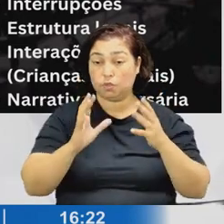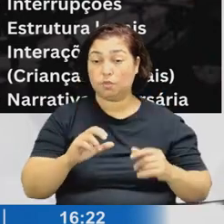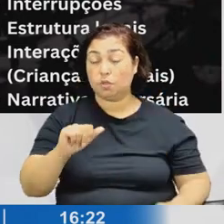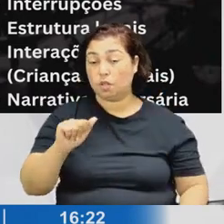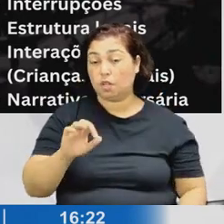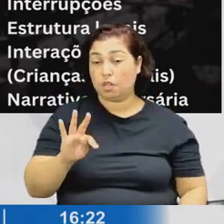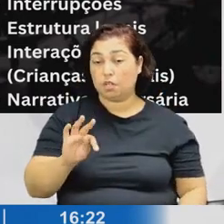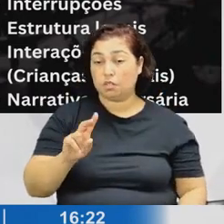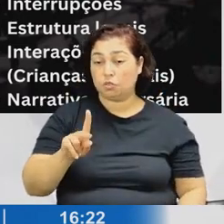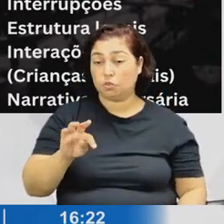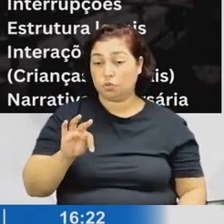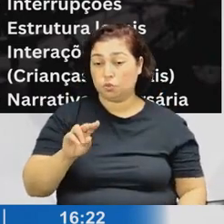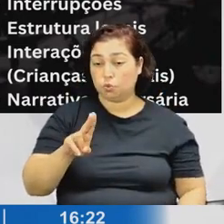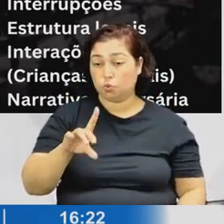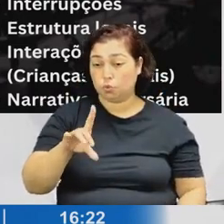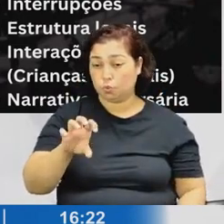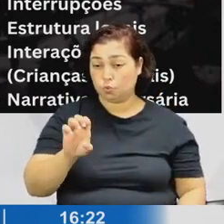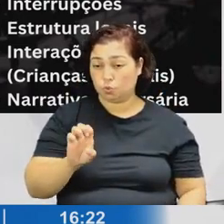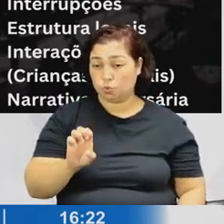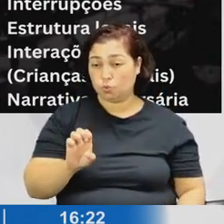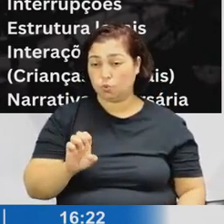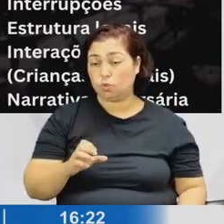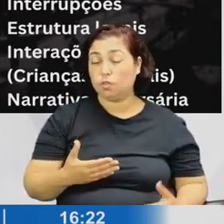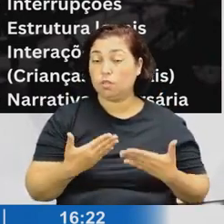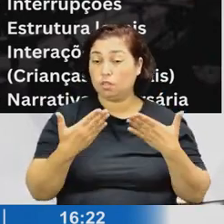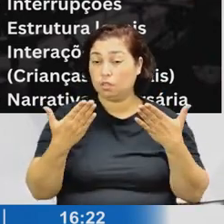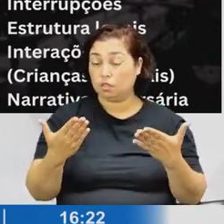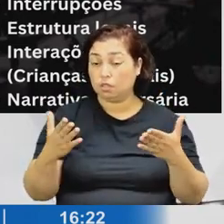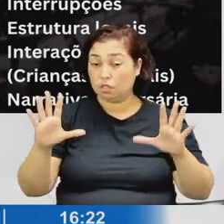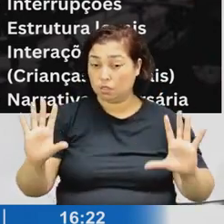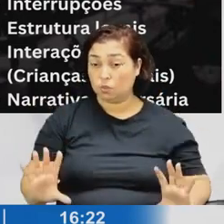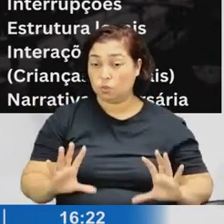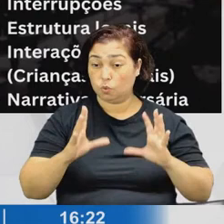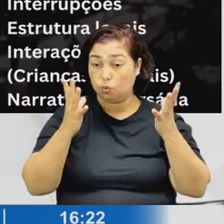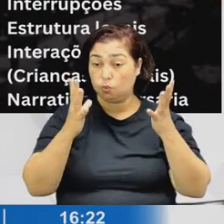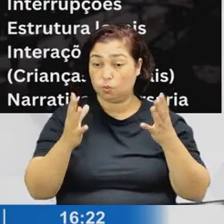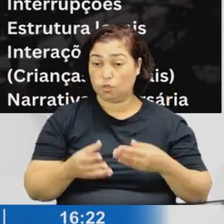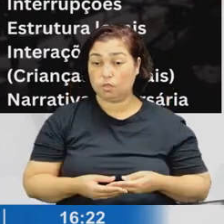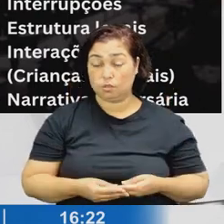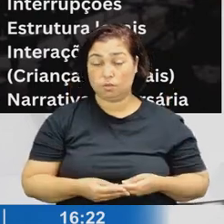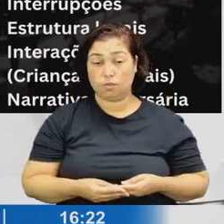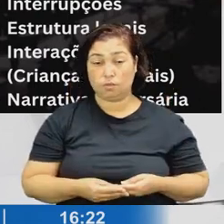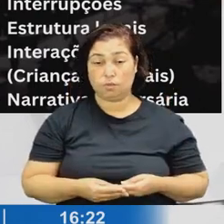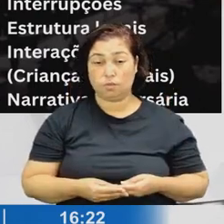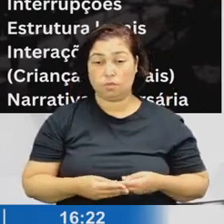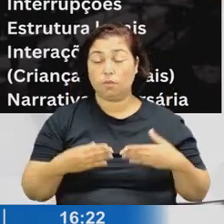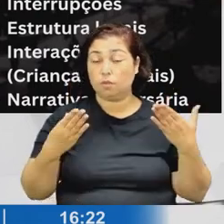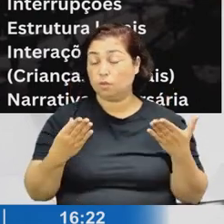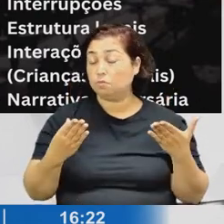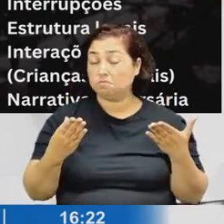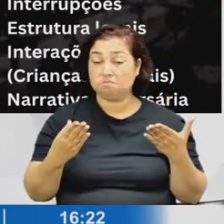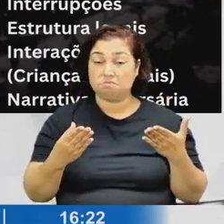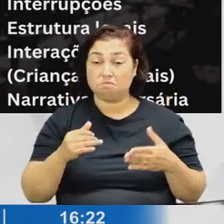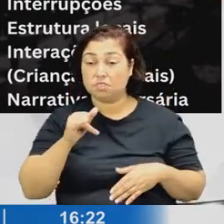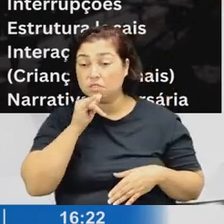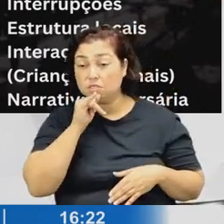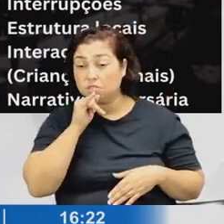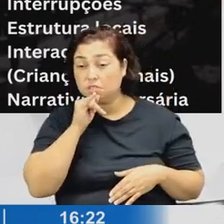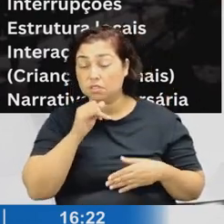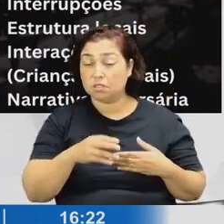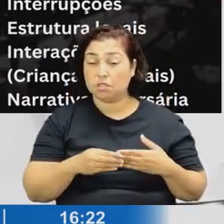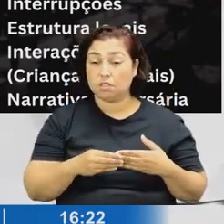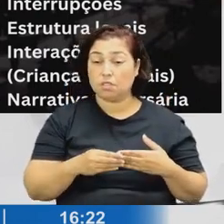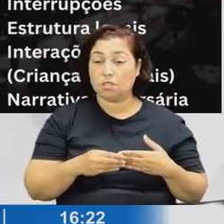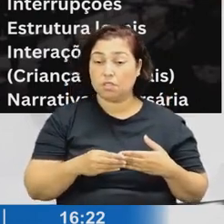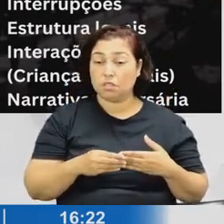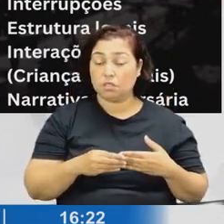se você tá passando para ir para uma para uma falha em algum evento as pessoas chegar uma criança de 6 anos de